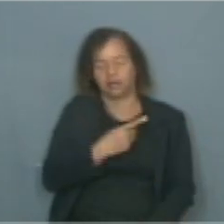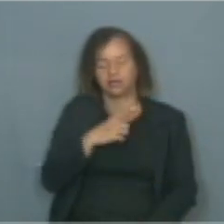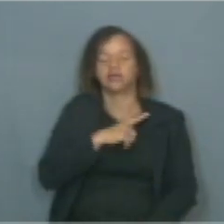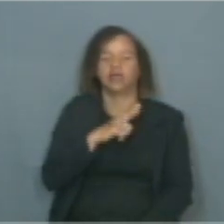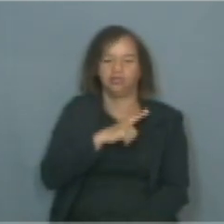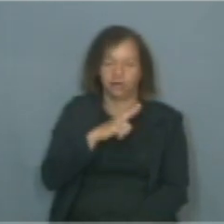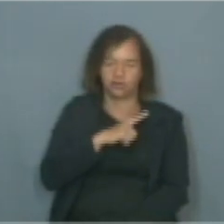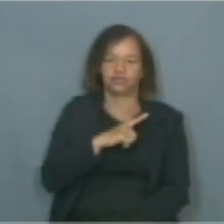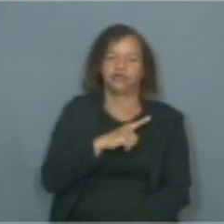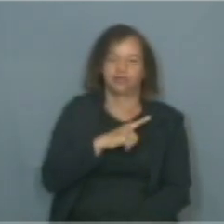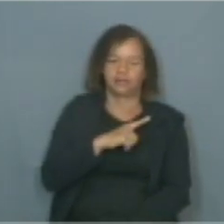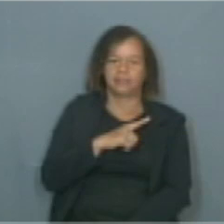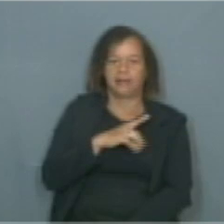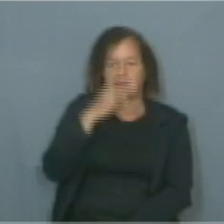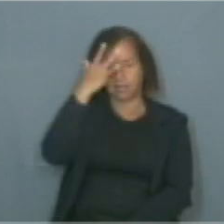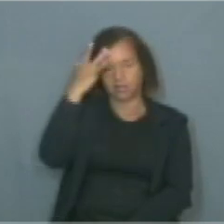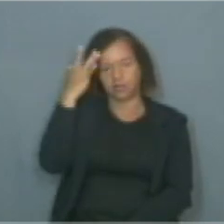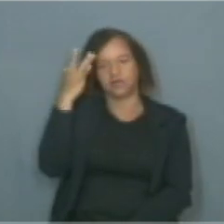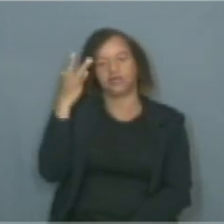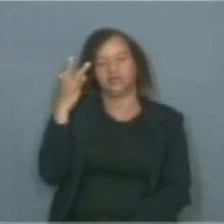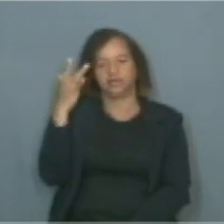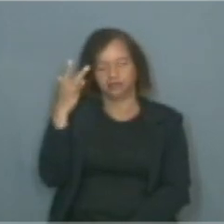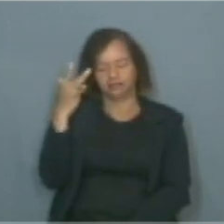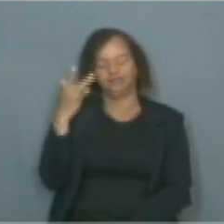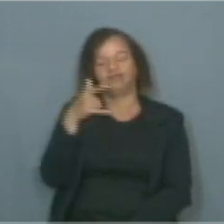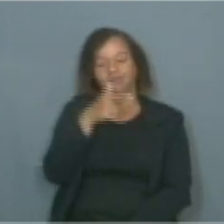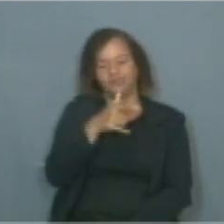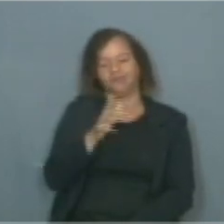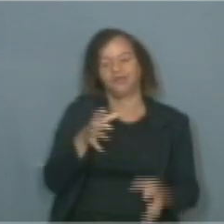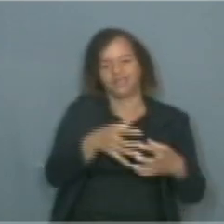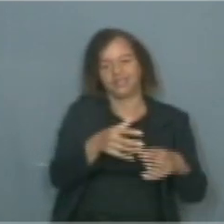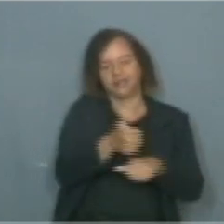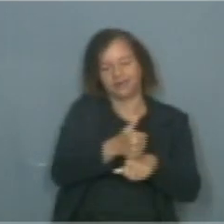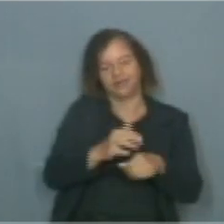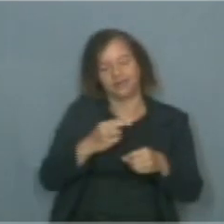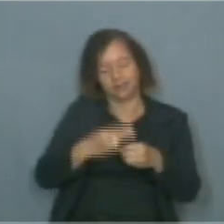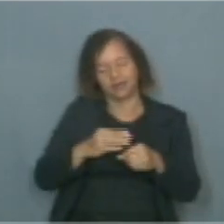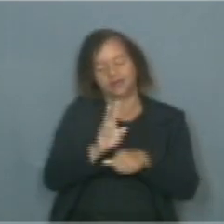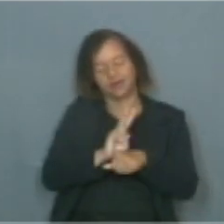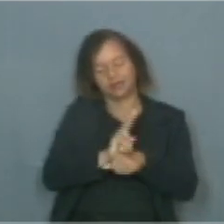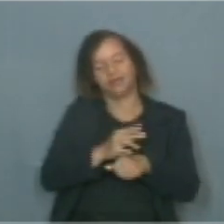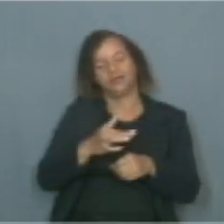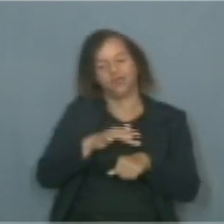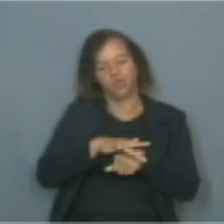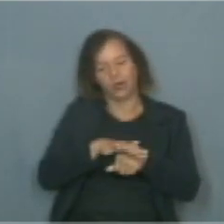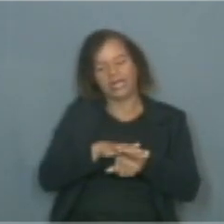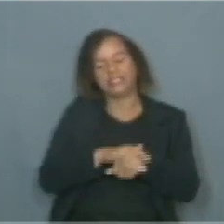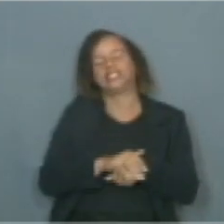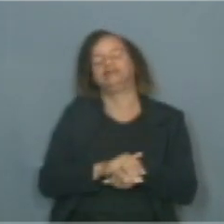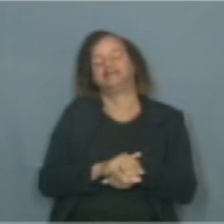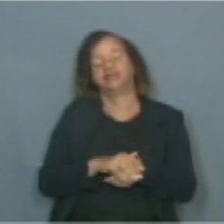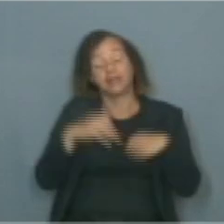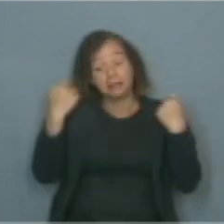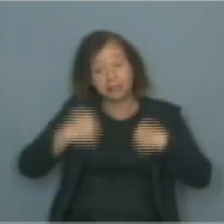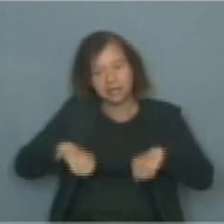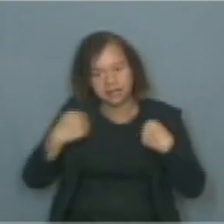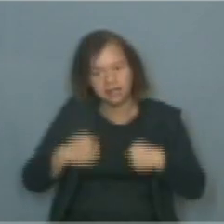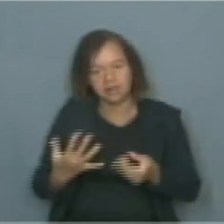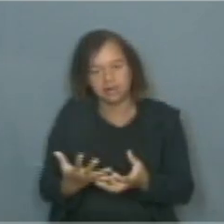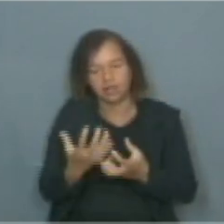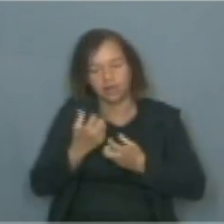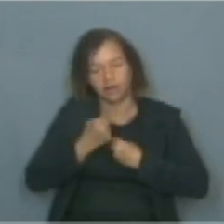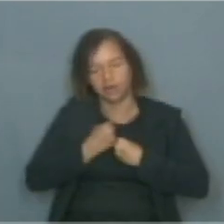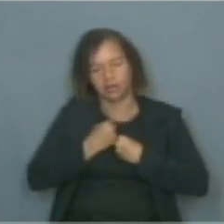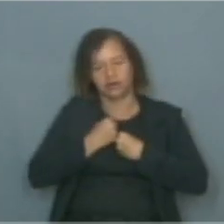também agentes da Guarda Municipal adoecidos, precisando ser cuidados, precisando serem